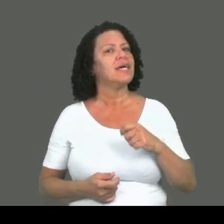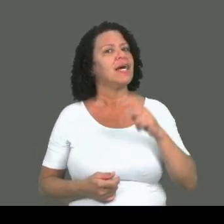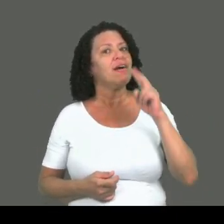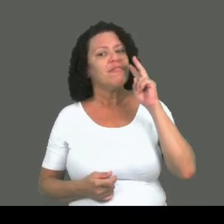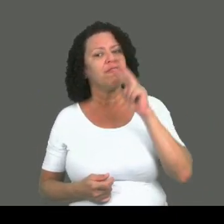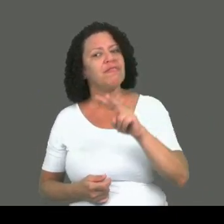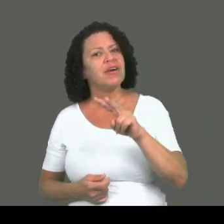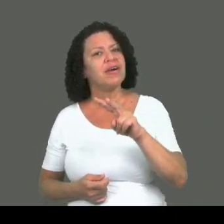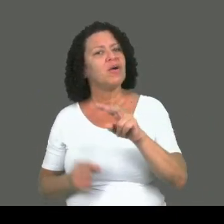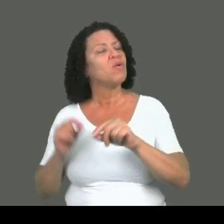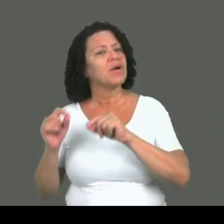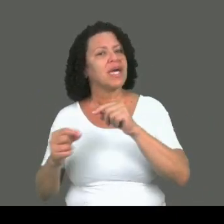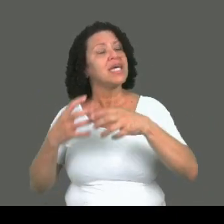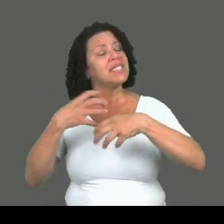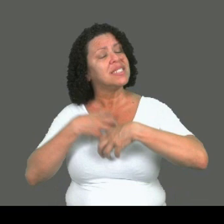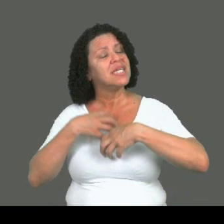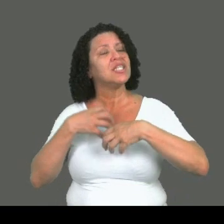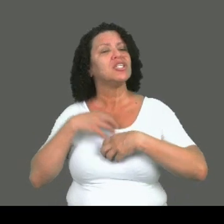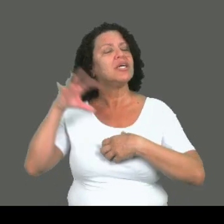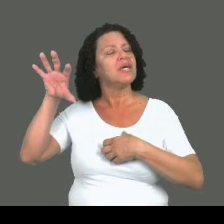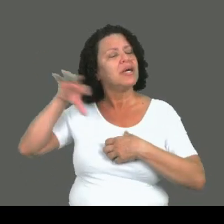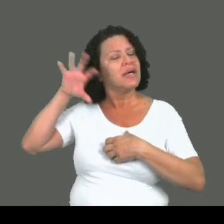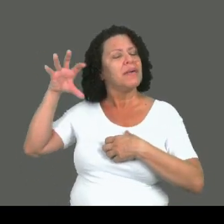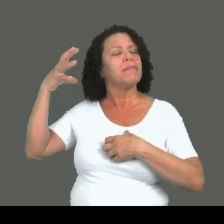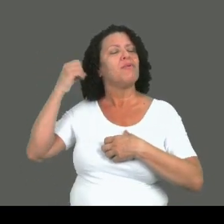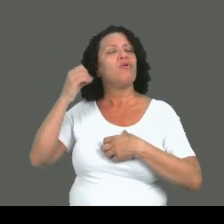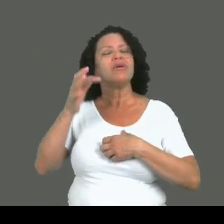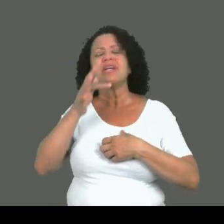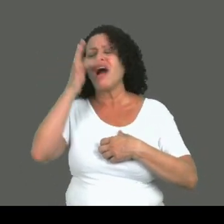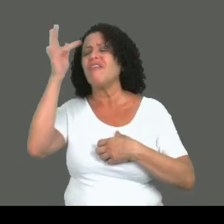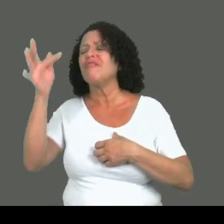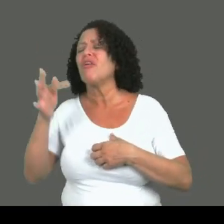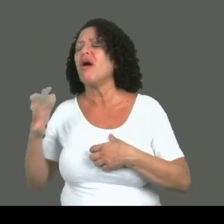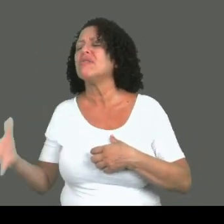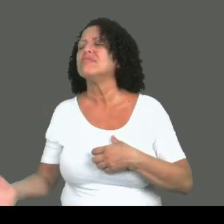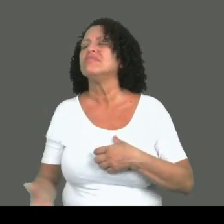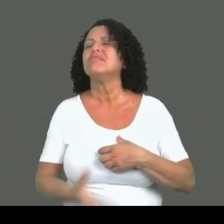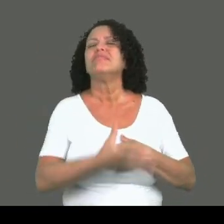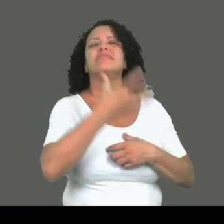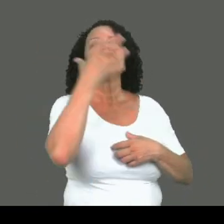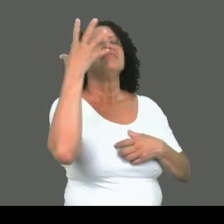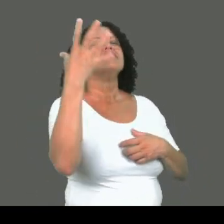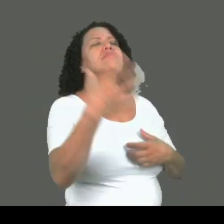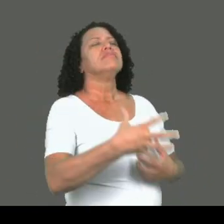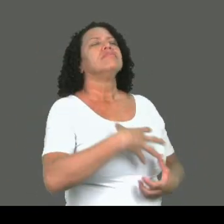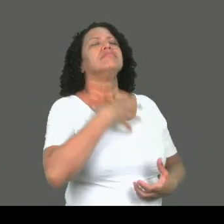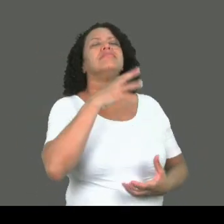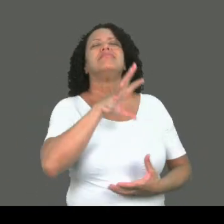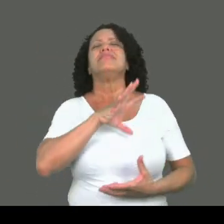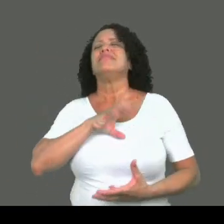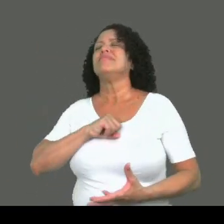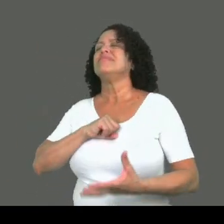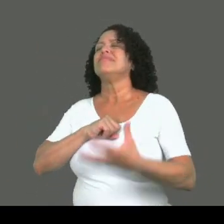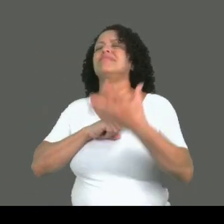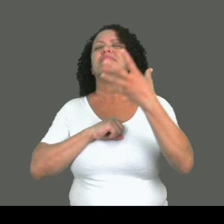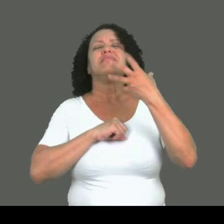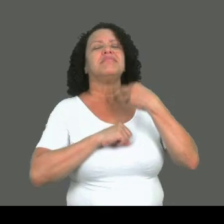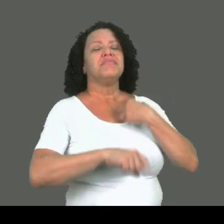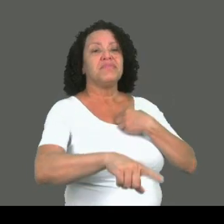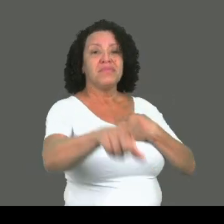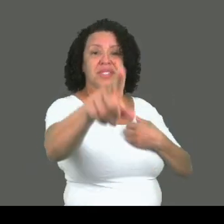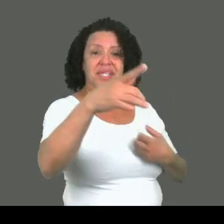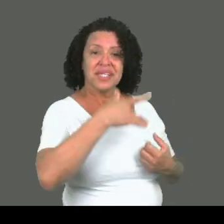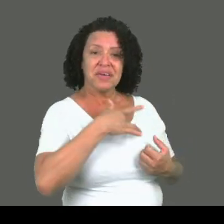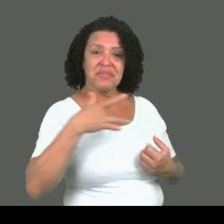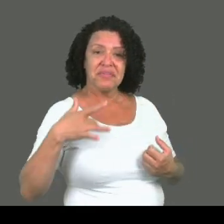boa música, assiste um bom filme. Nós temos saúde, nós estamos vivos. Isso já é motivo suficiente para a